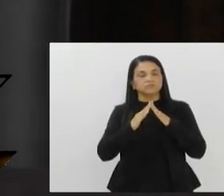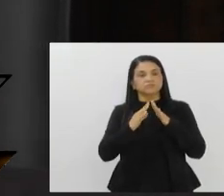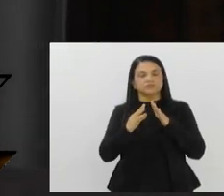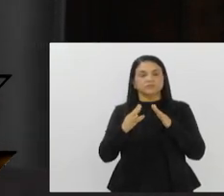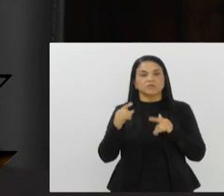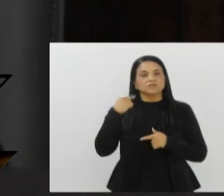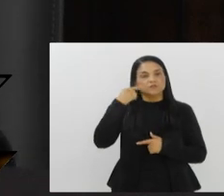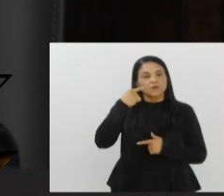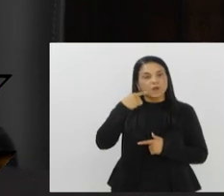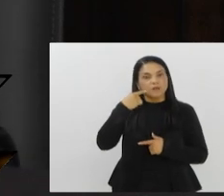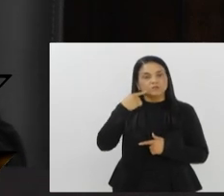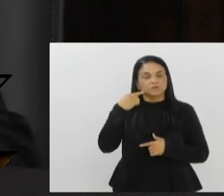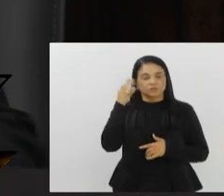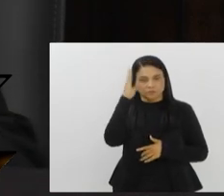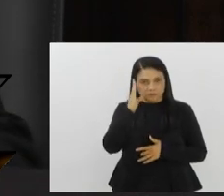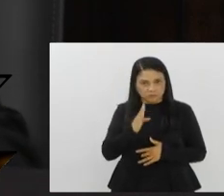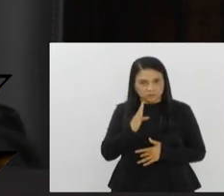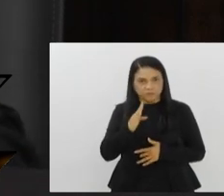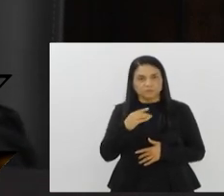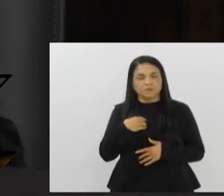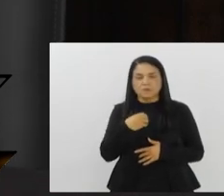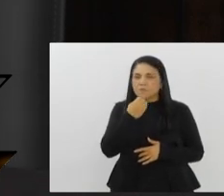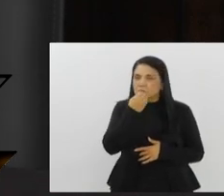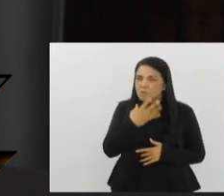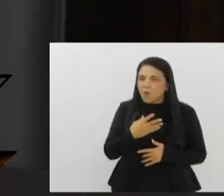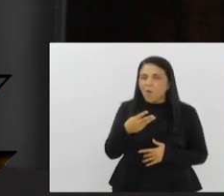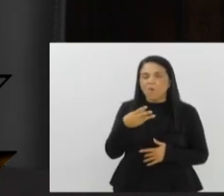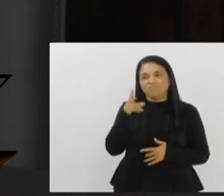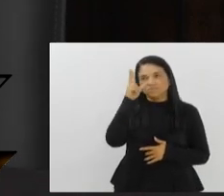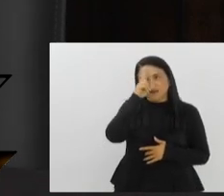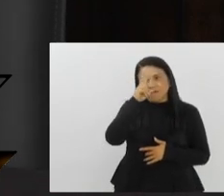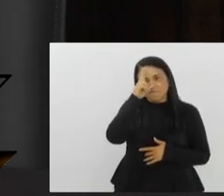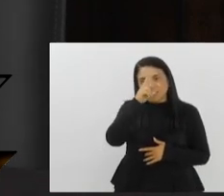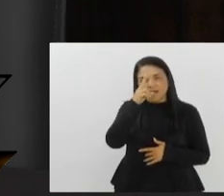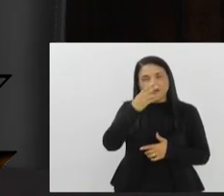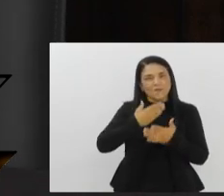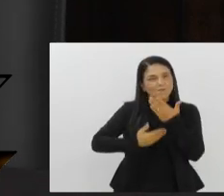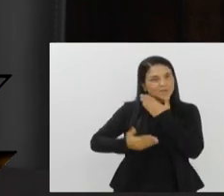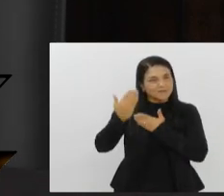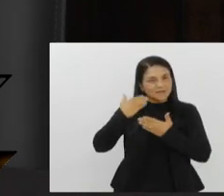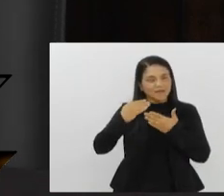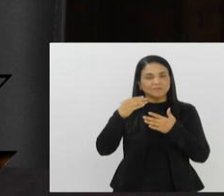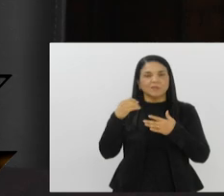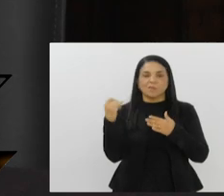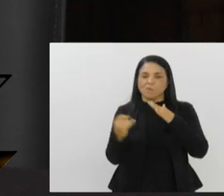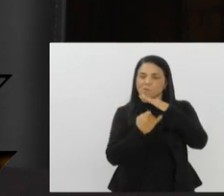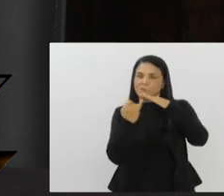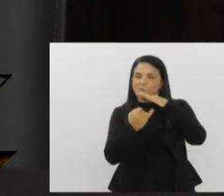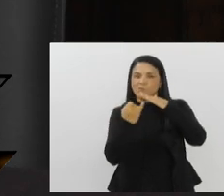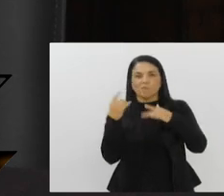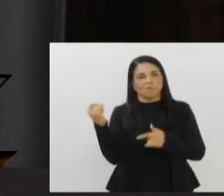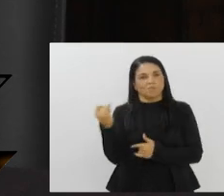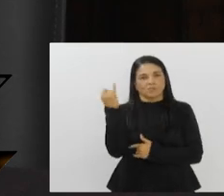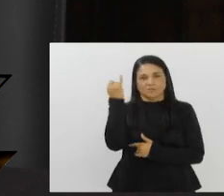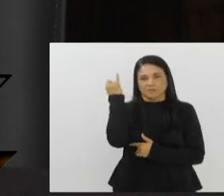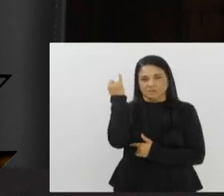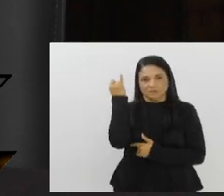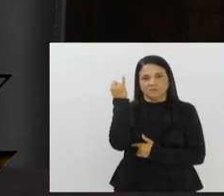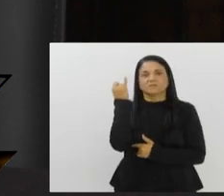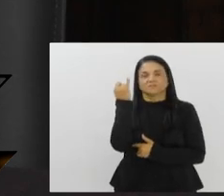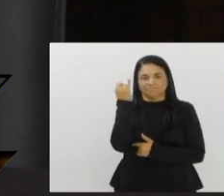eu sempre é bom resgatar essa memória em razão da importância da instituição que tanto